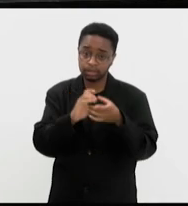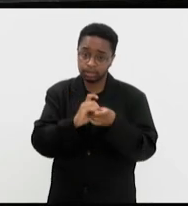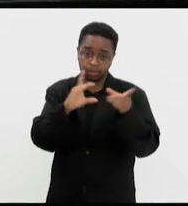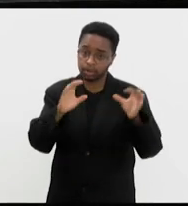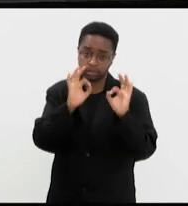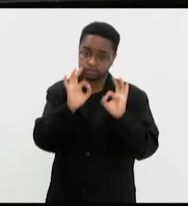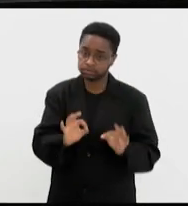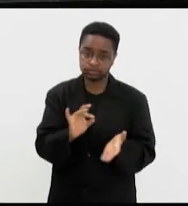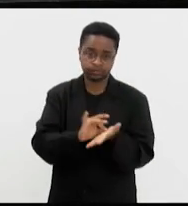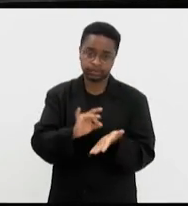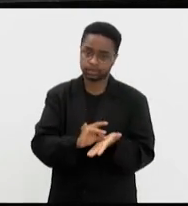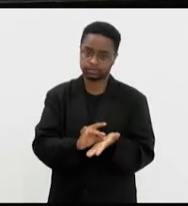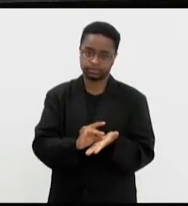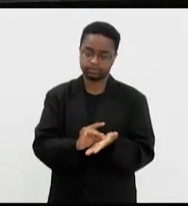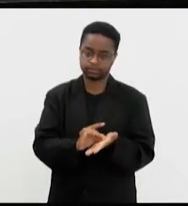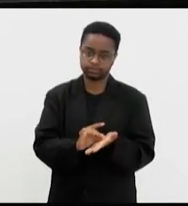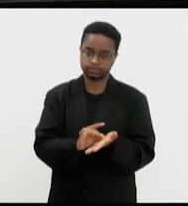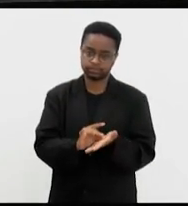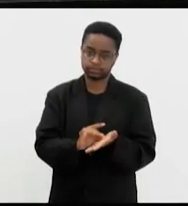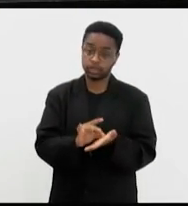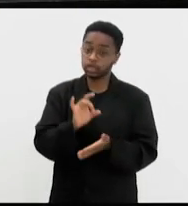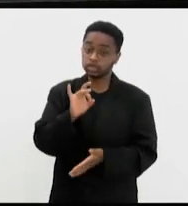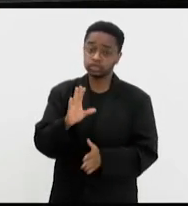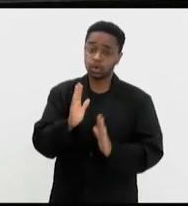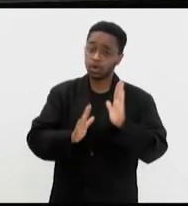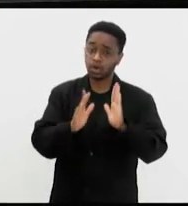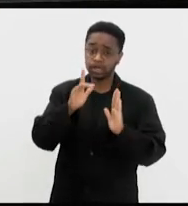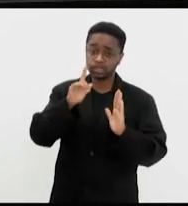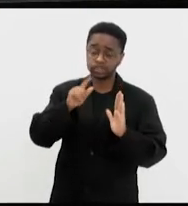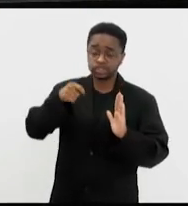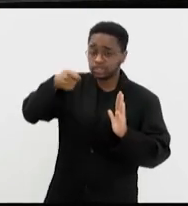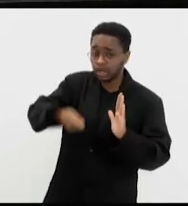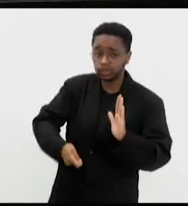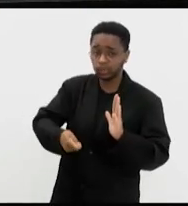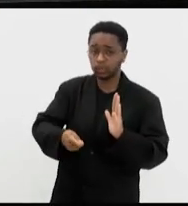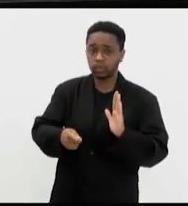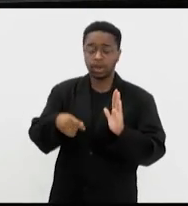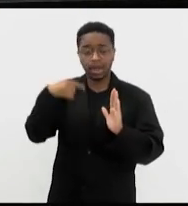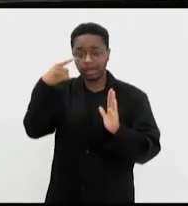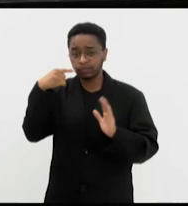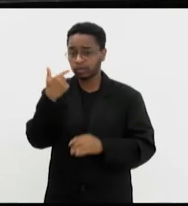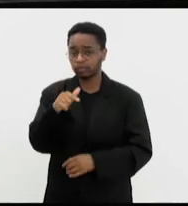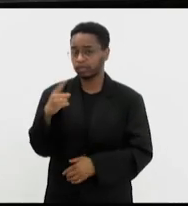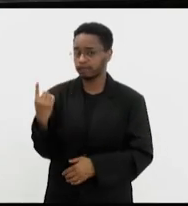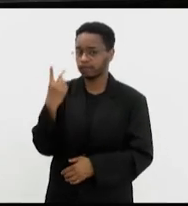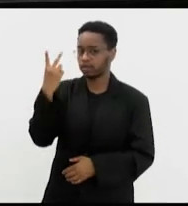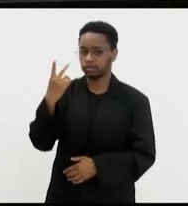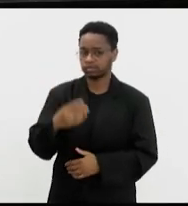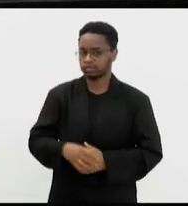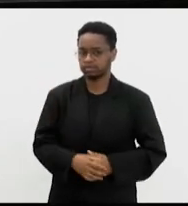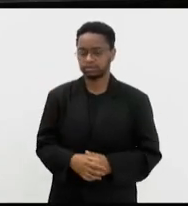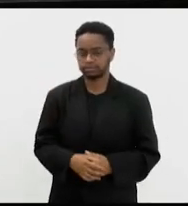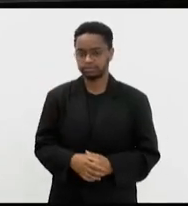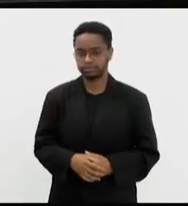plena somente numa ditadura os advogados não são valorizados dout